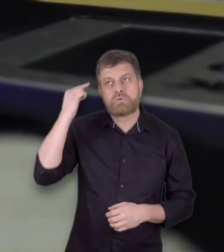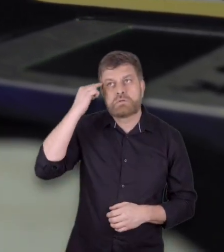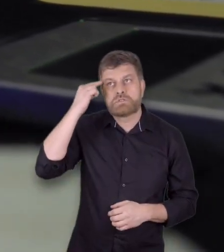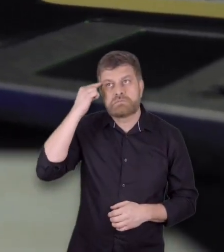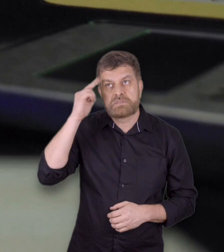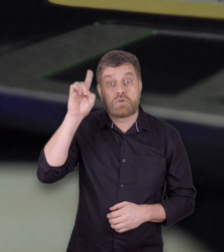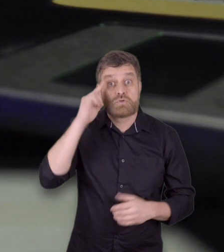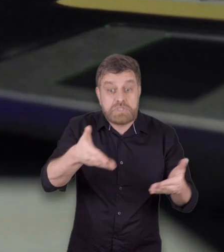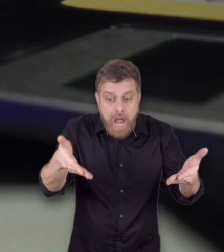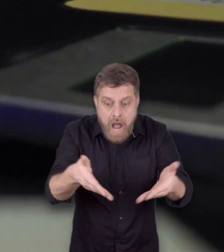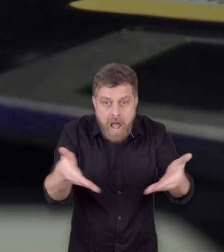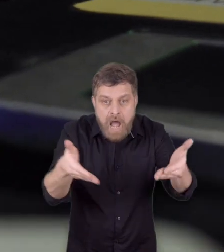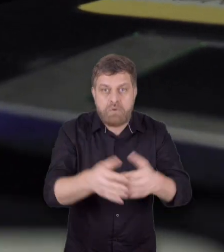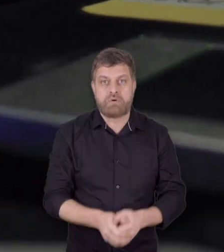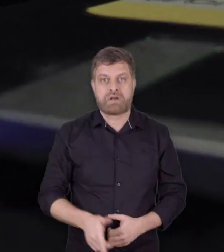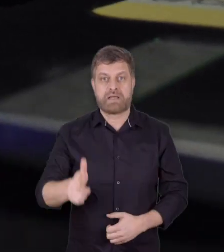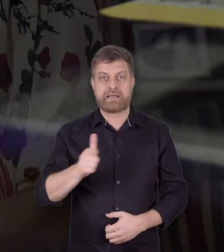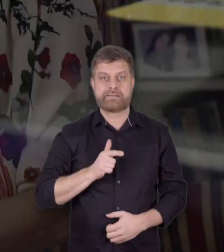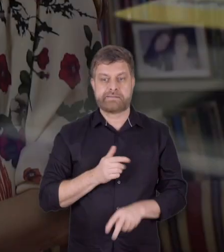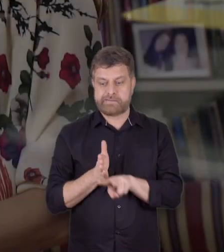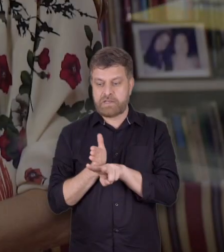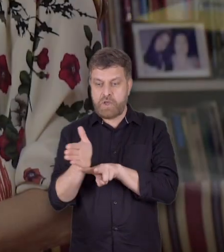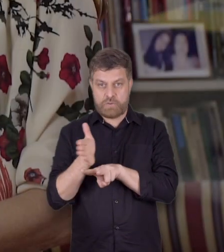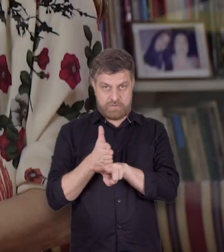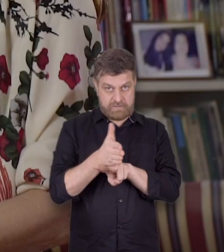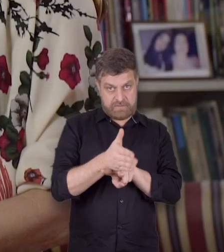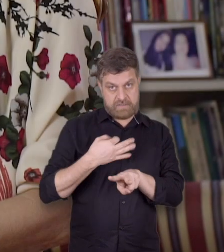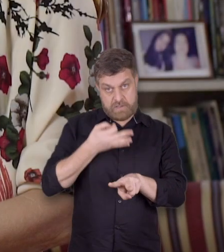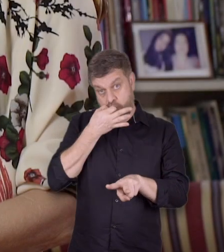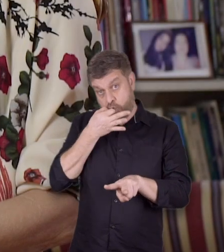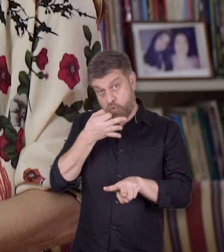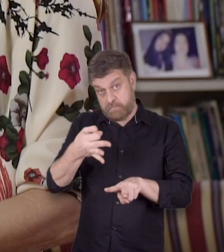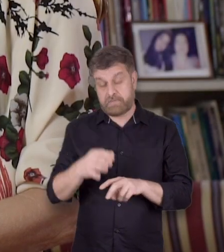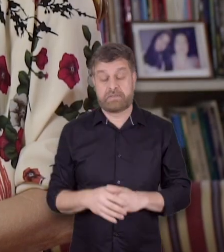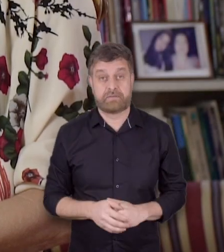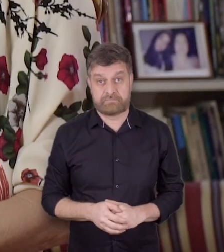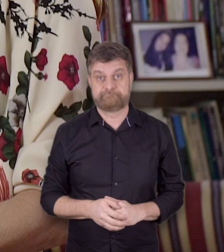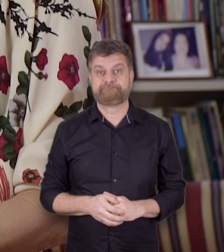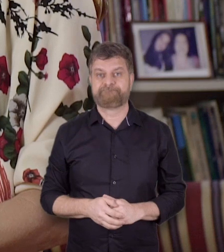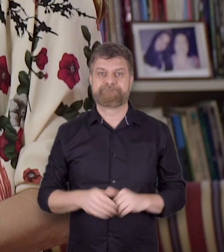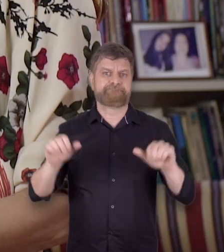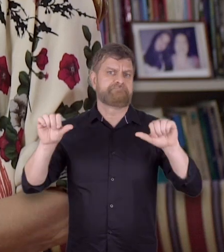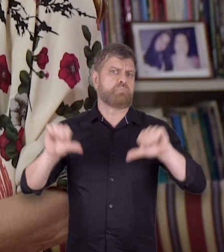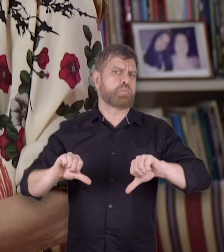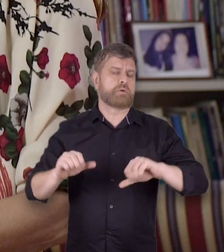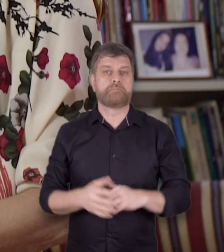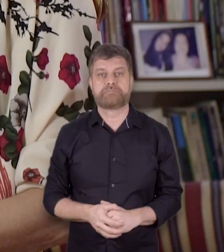Quando a gente fala do presente, há 2 tendências que eu considero